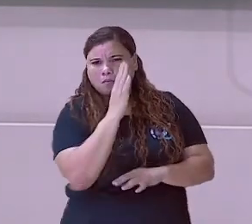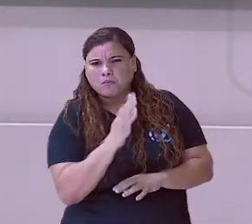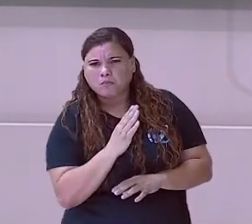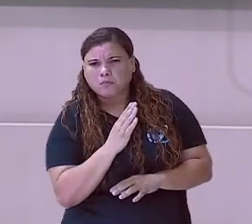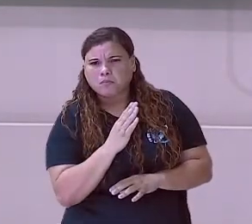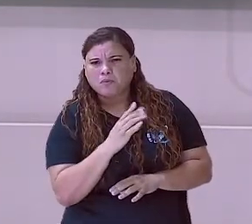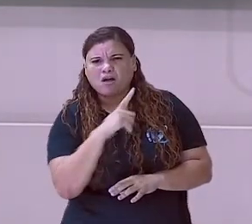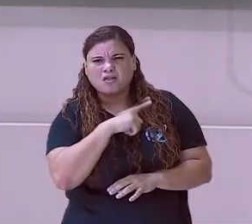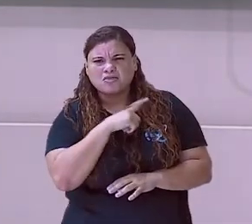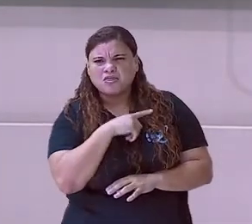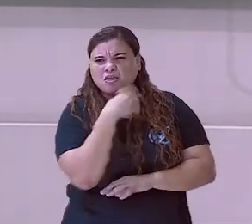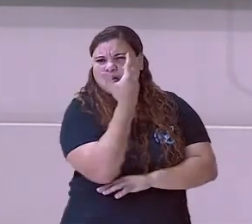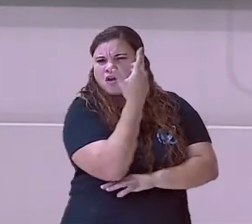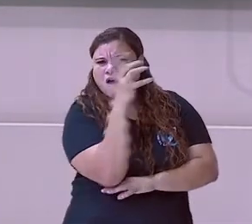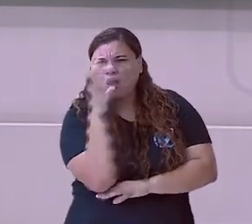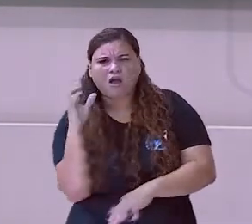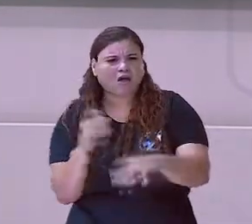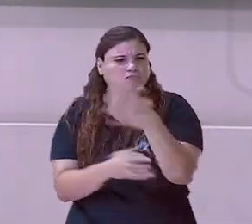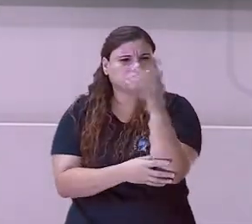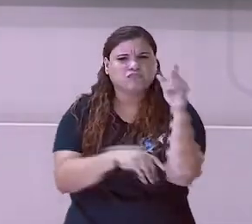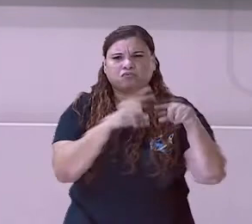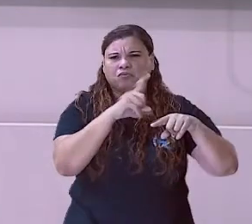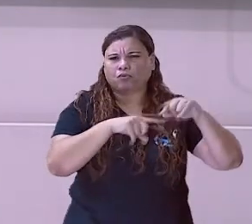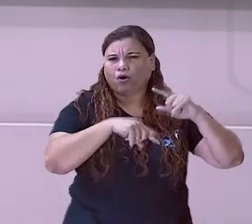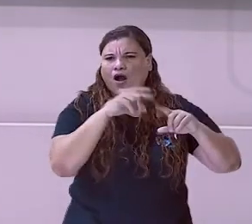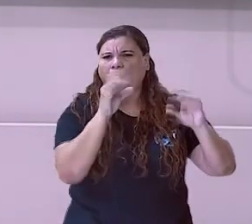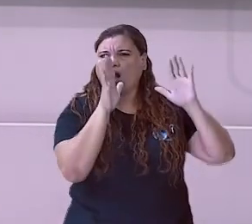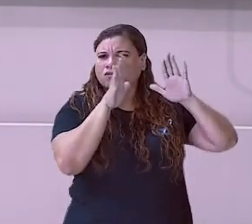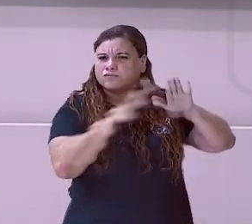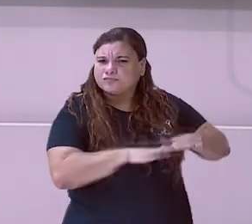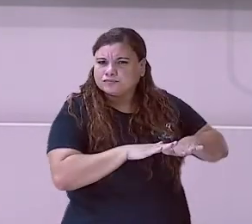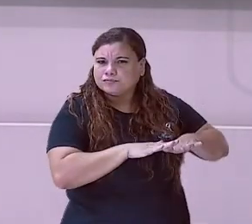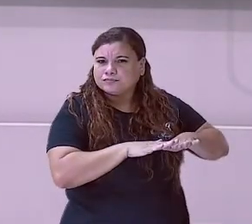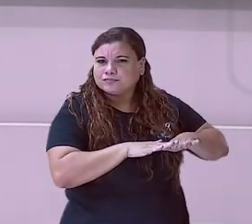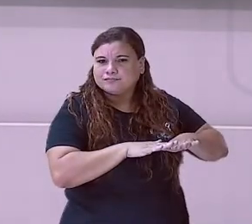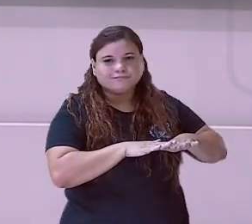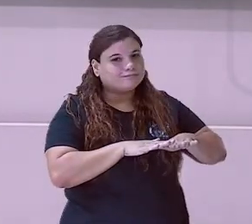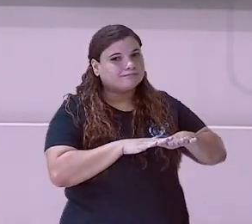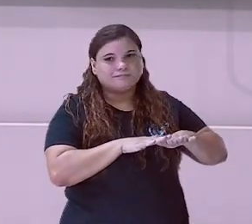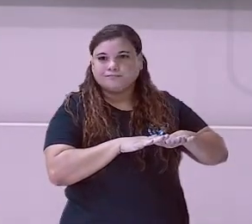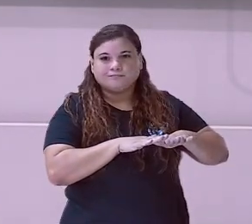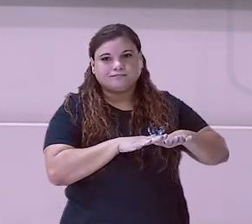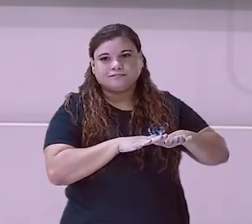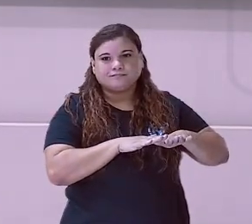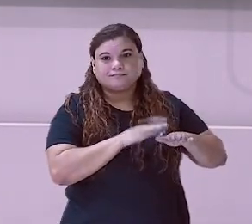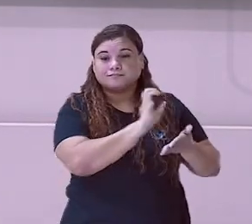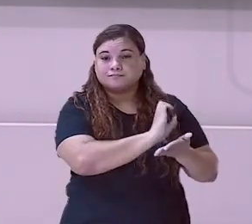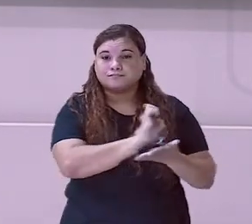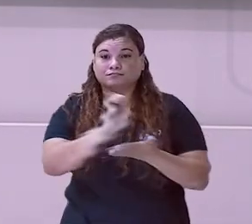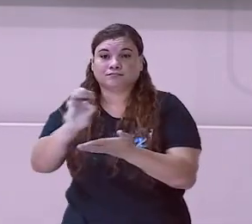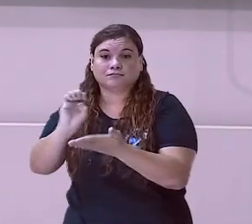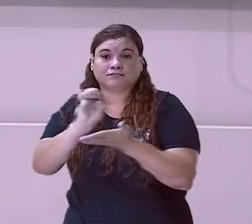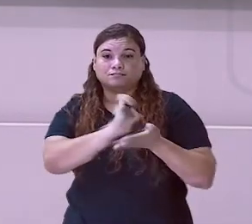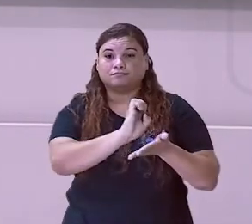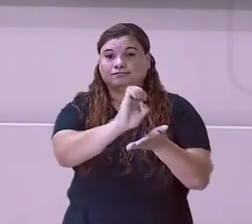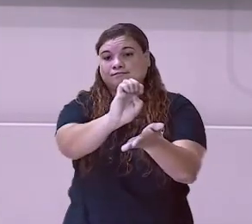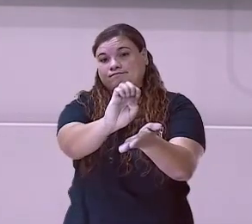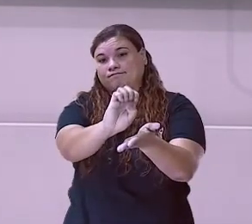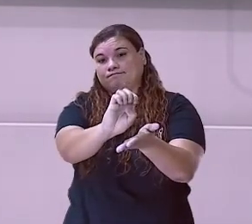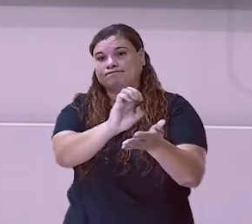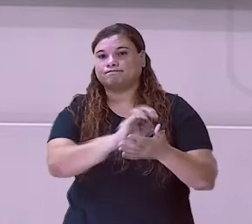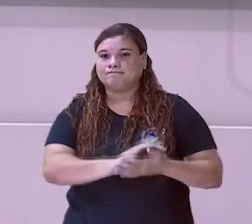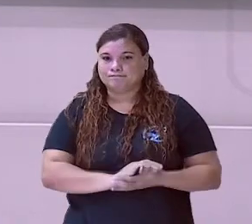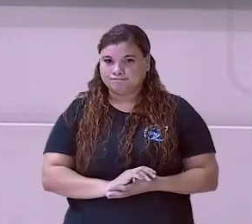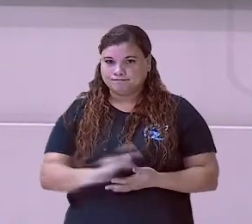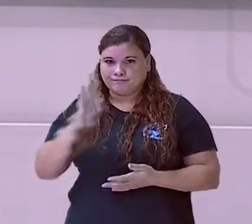que, se desenvolvermos a tecnologia e agregarmos valores a esses recursos, nós vamos